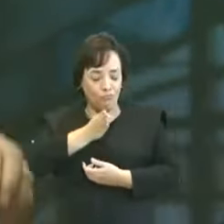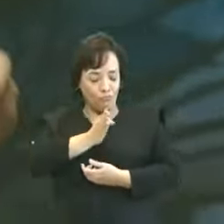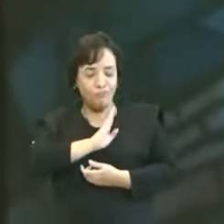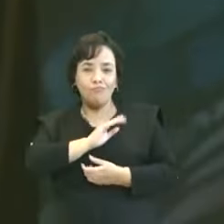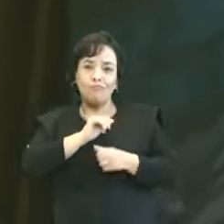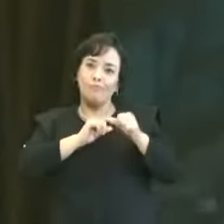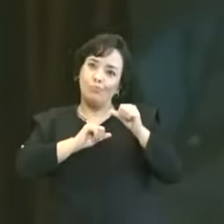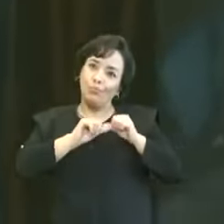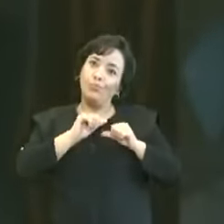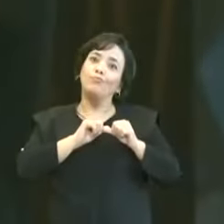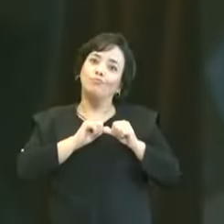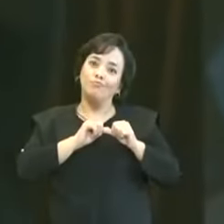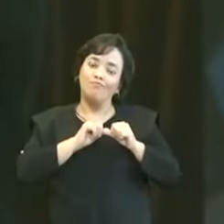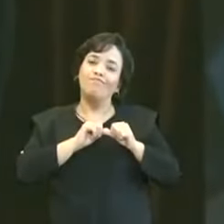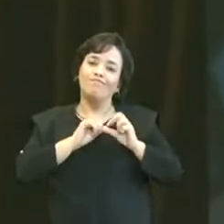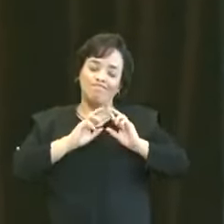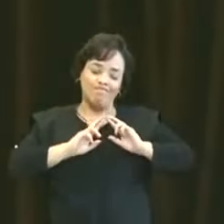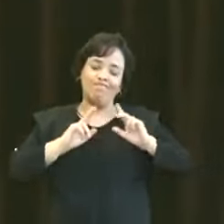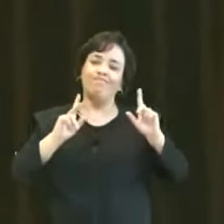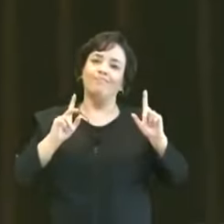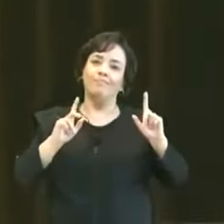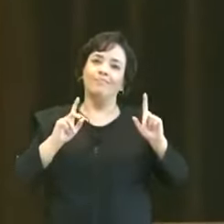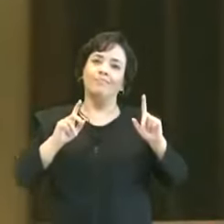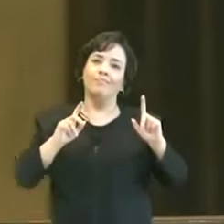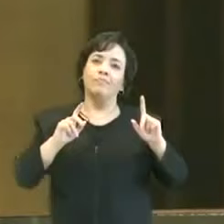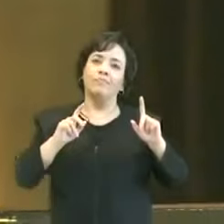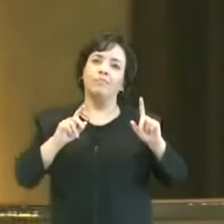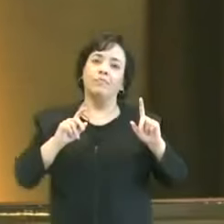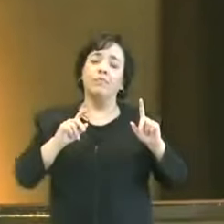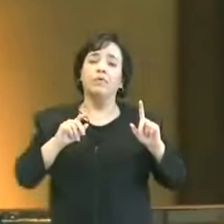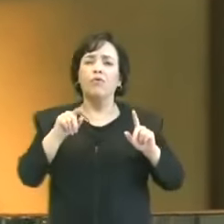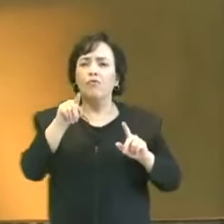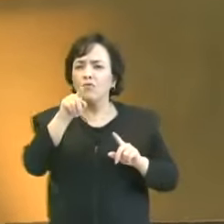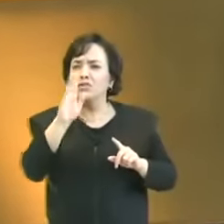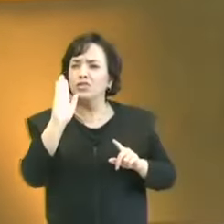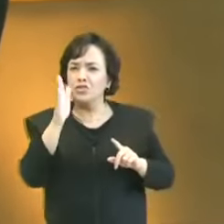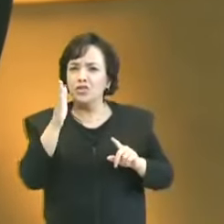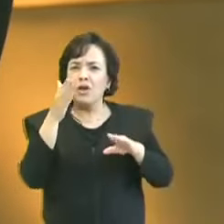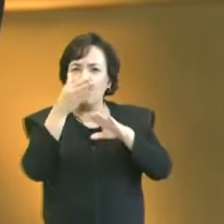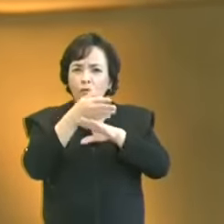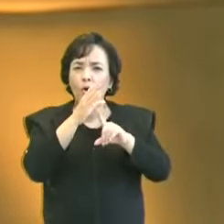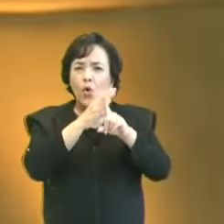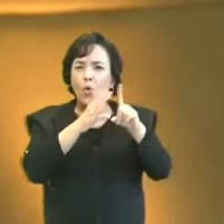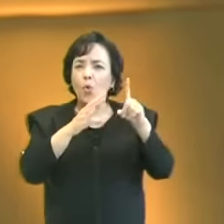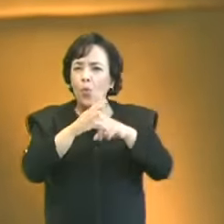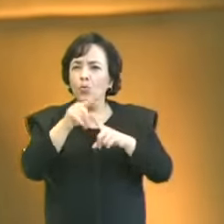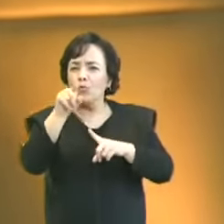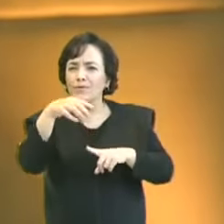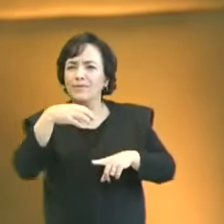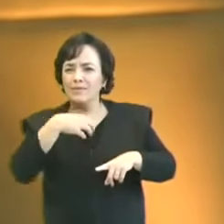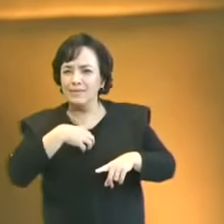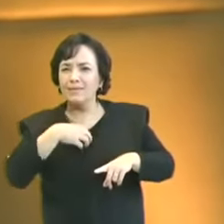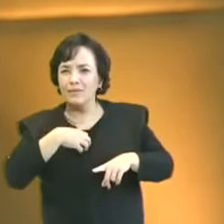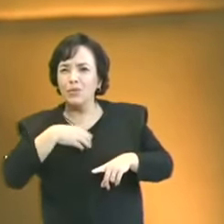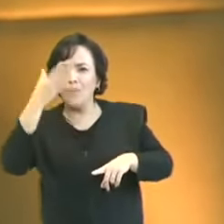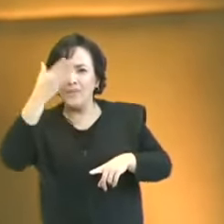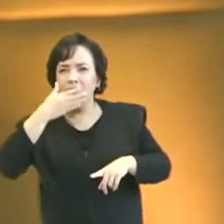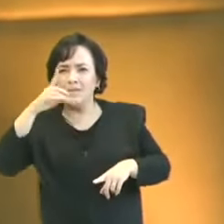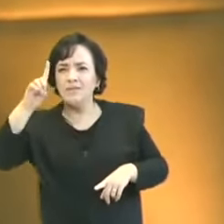Você já foi num culto onde a presença de Deus te visitou? Você lembra?